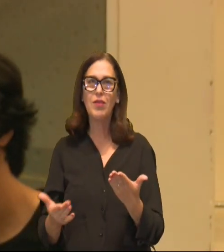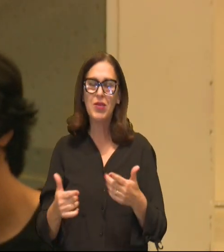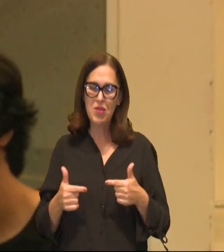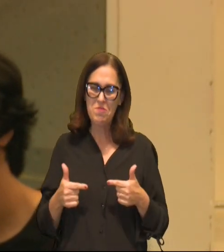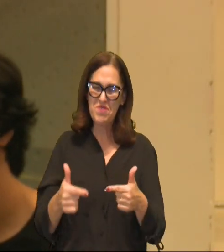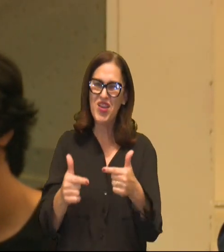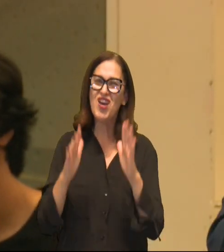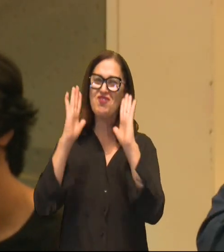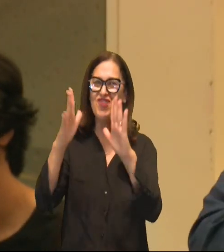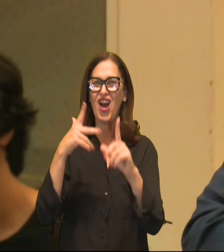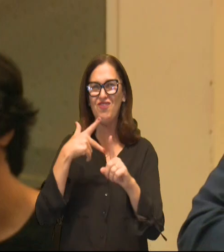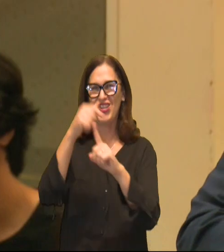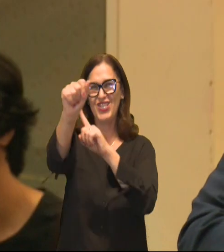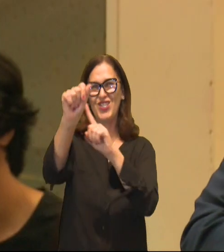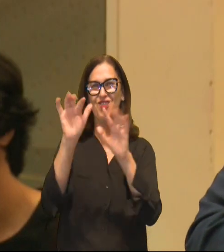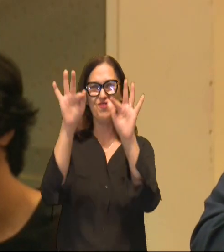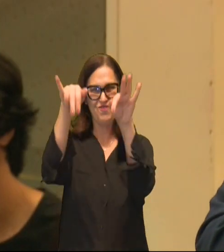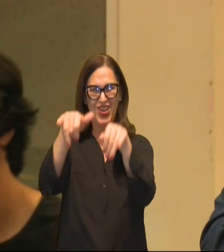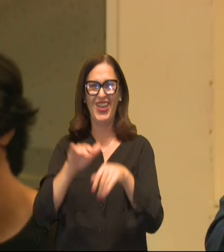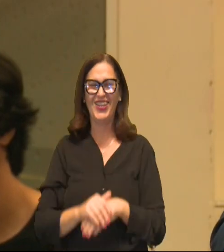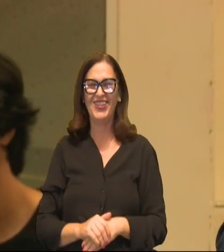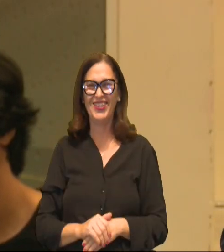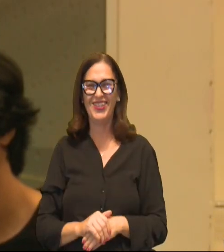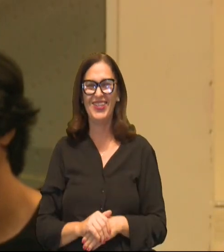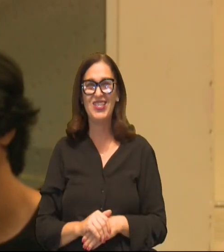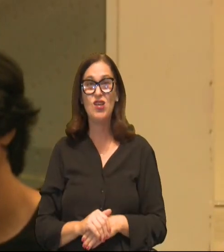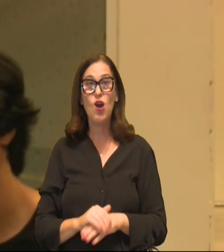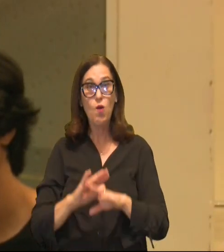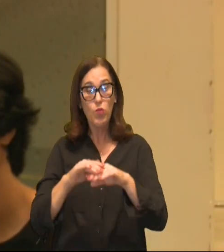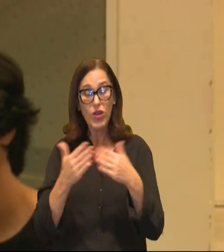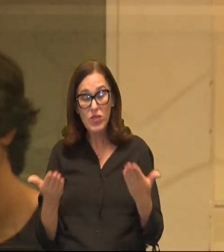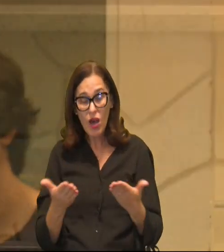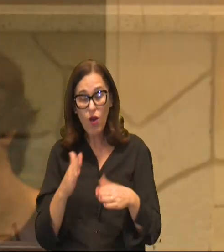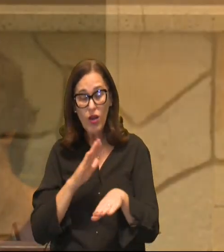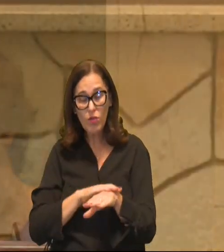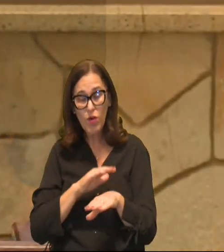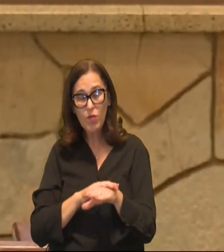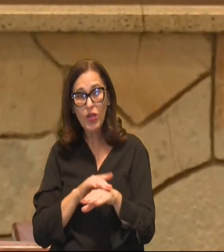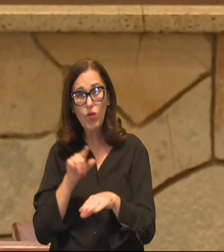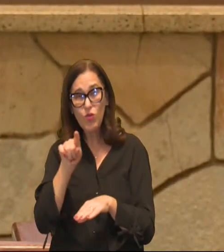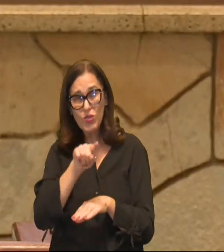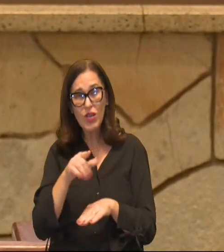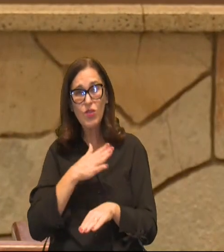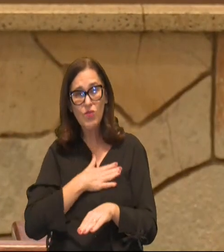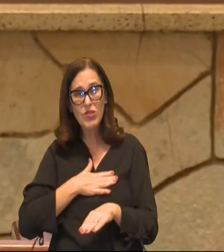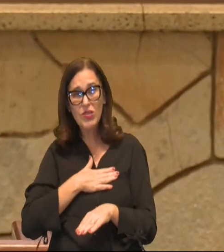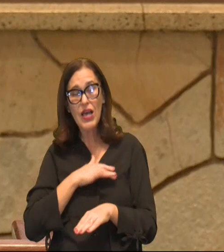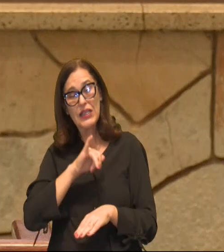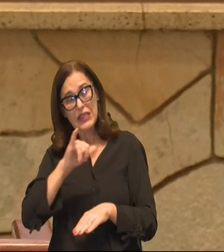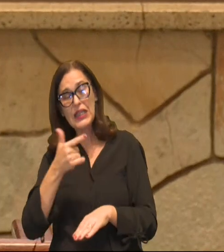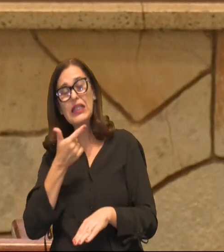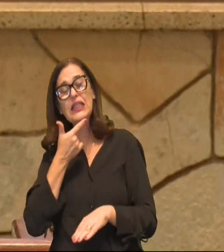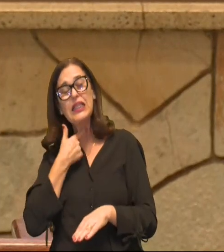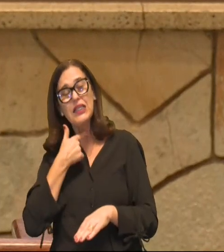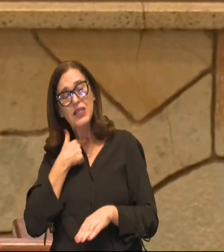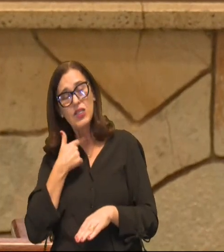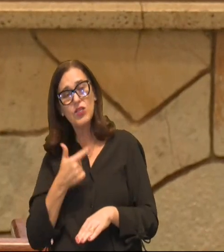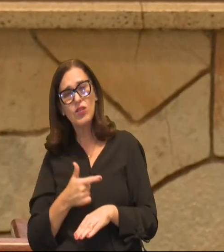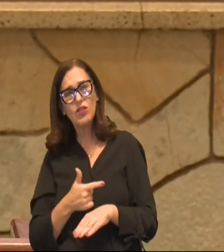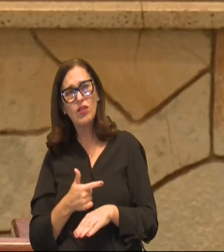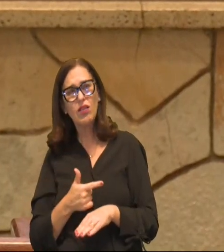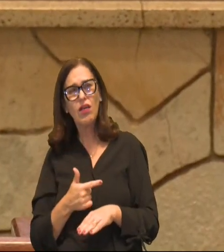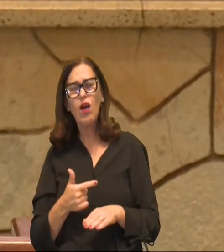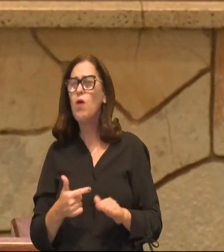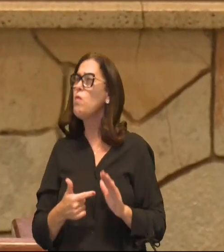final já está vencida. Por isso, neste momento, eu gostaria que você, se assim desejar,